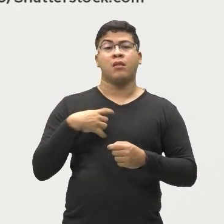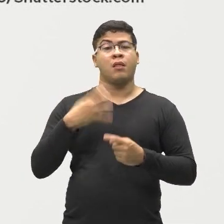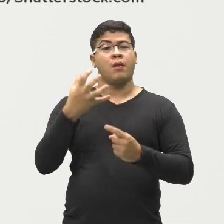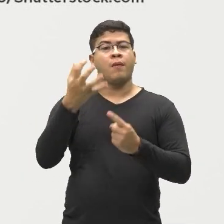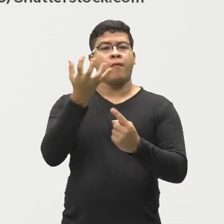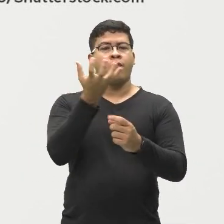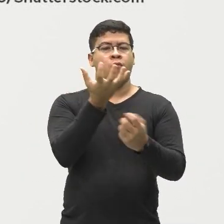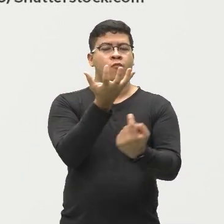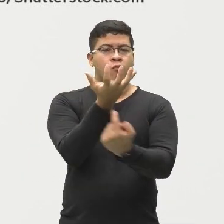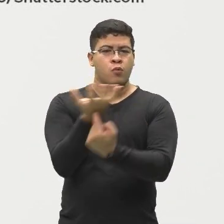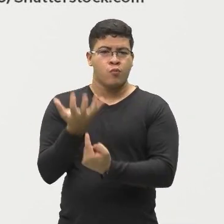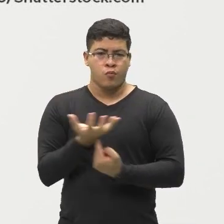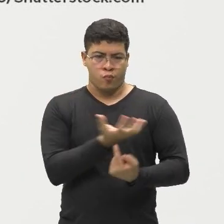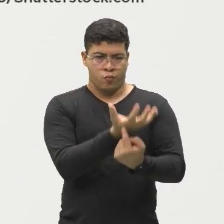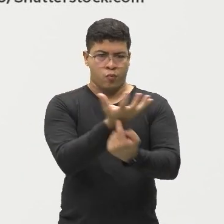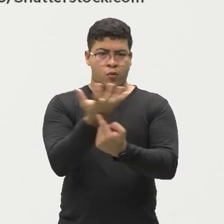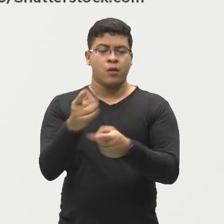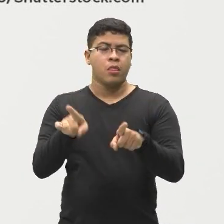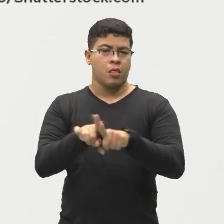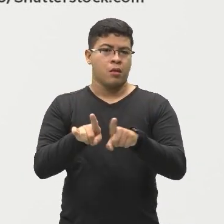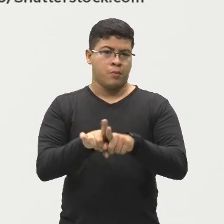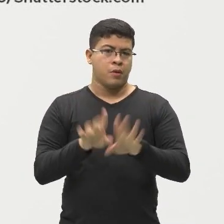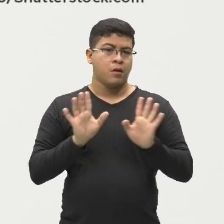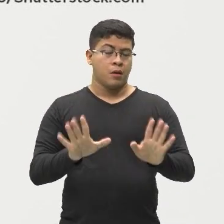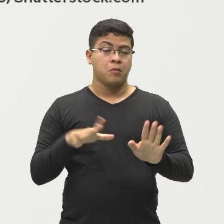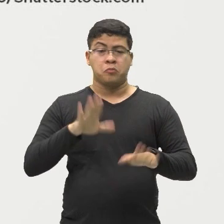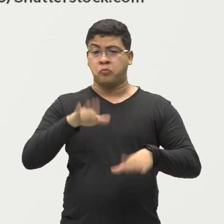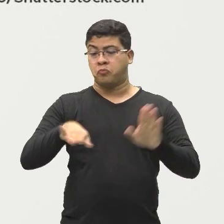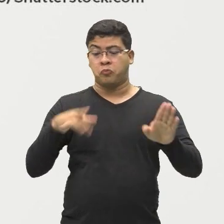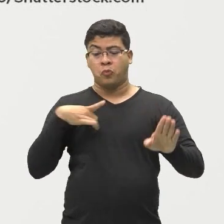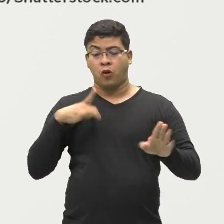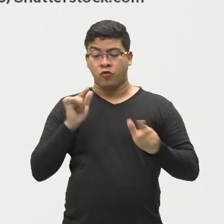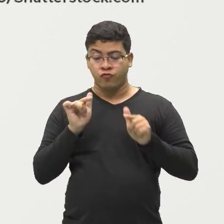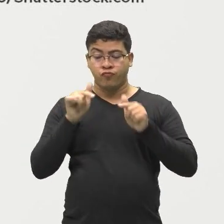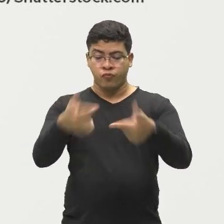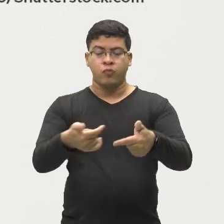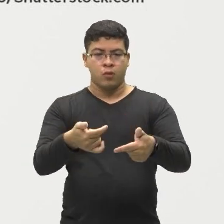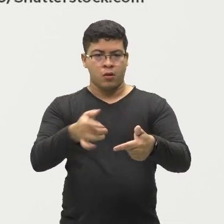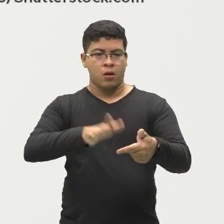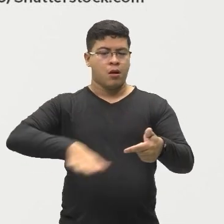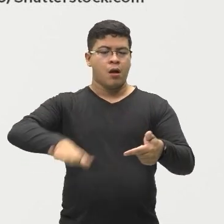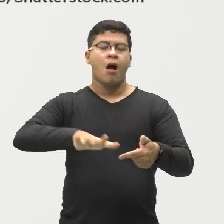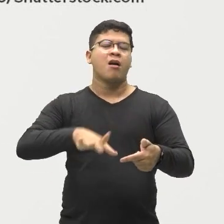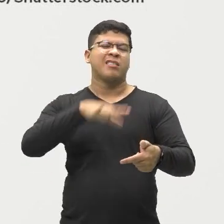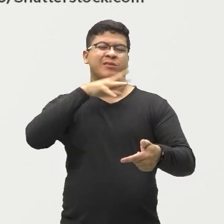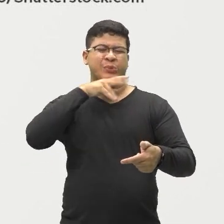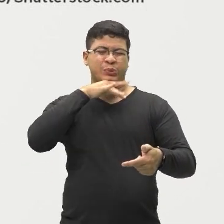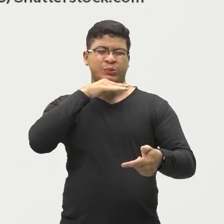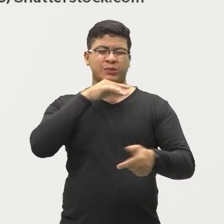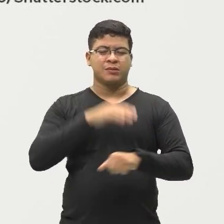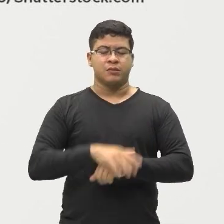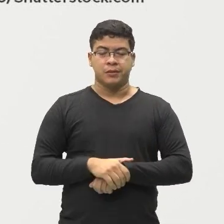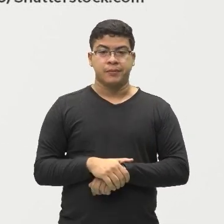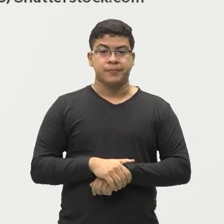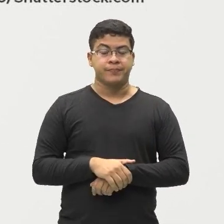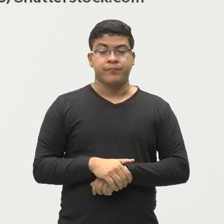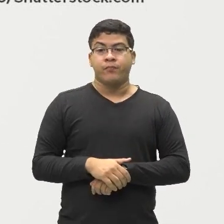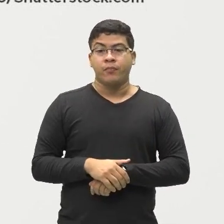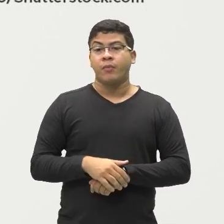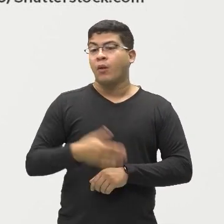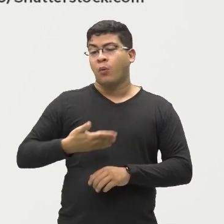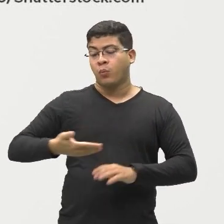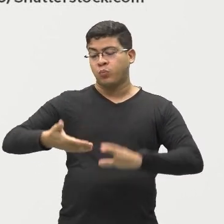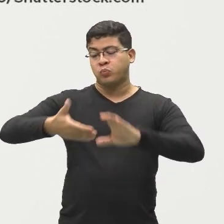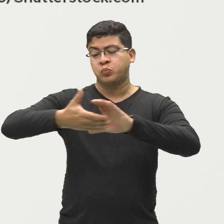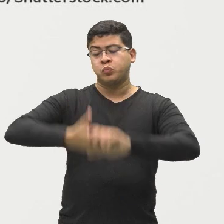sem causar qualquer dano ao mesmo. E aí a gente observa, o simples fato de pegar na